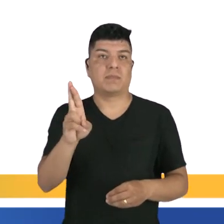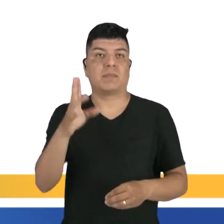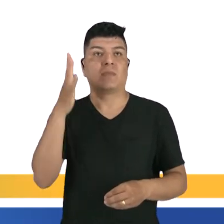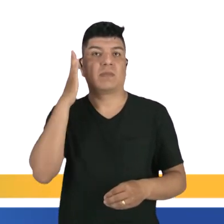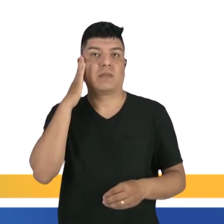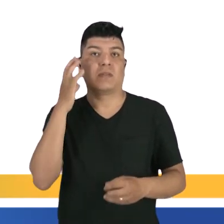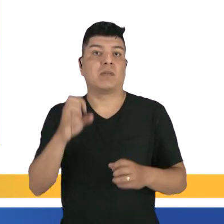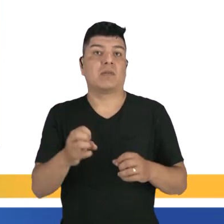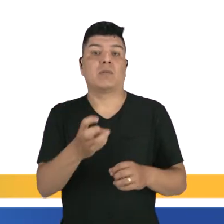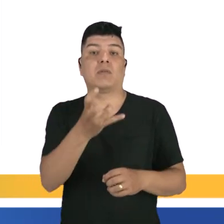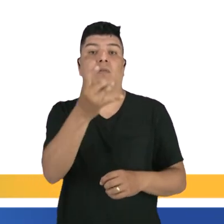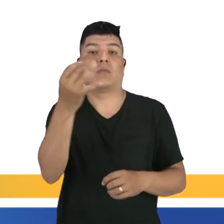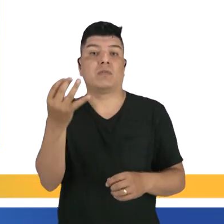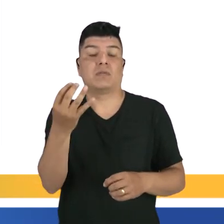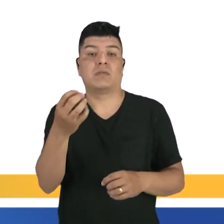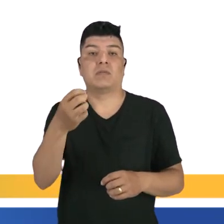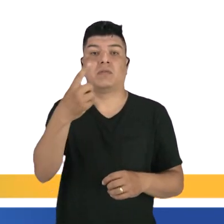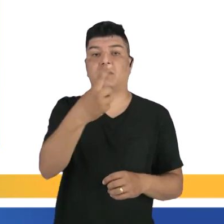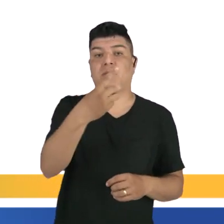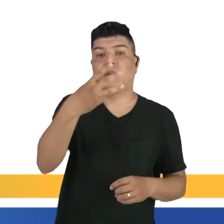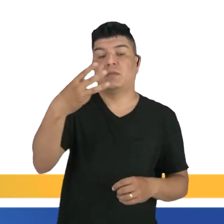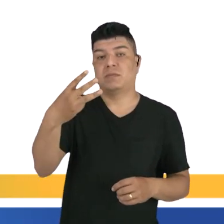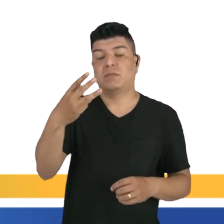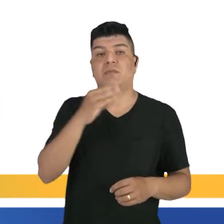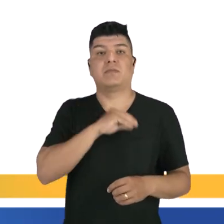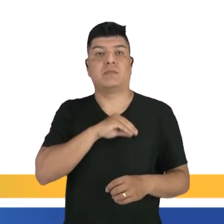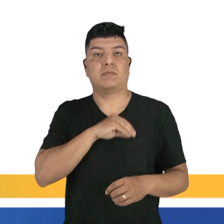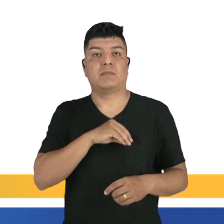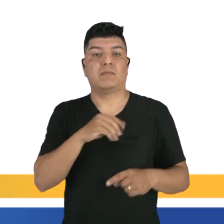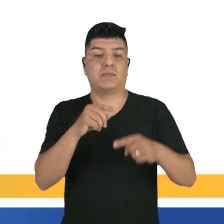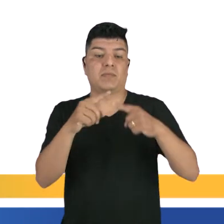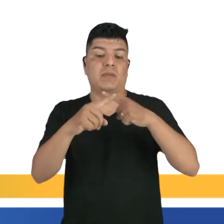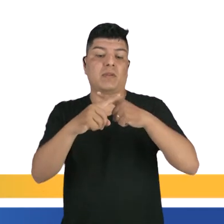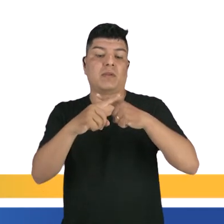que ele vai receber de 13º. Então, para isso, eu vou